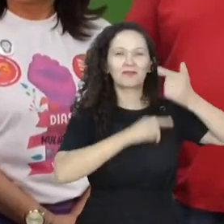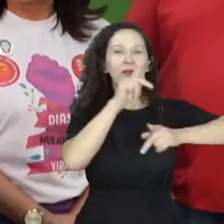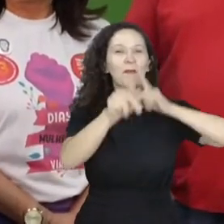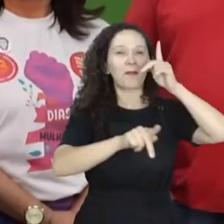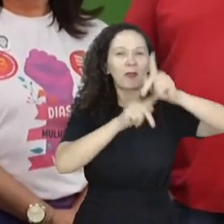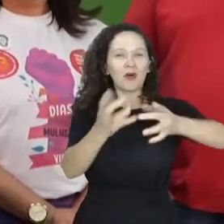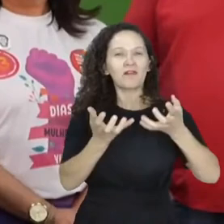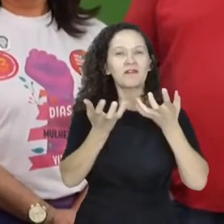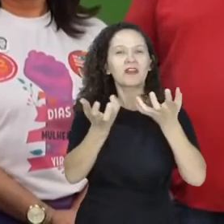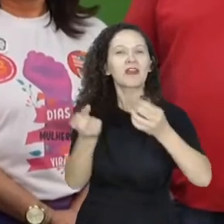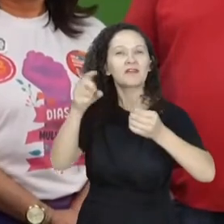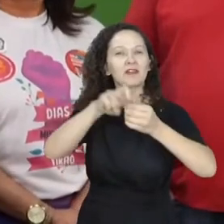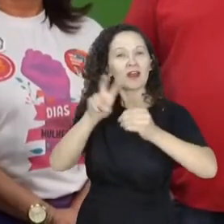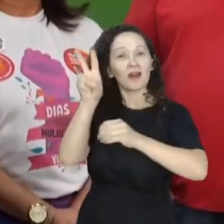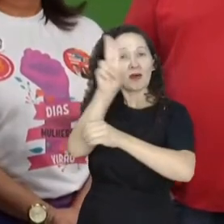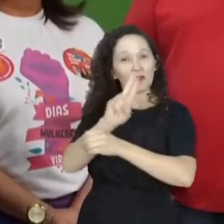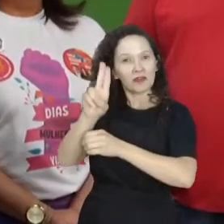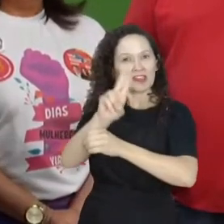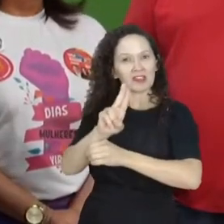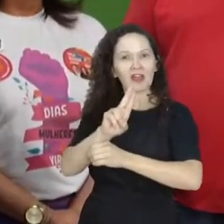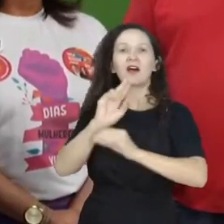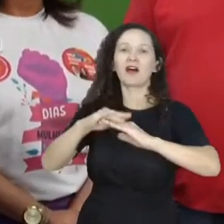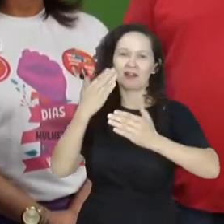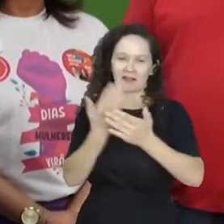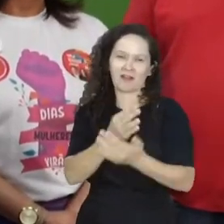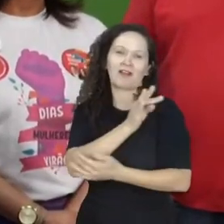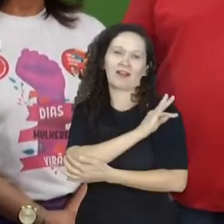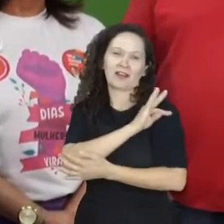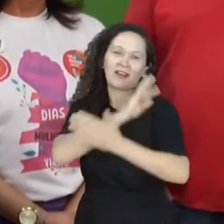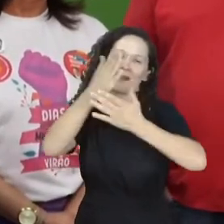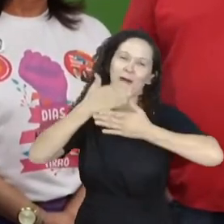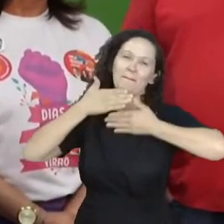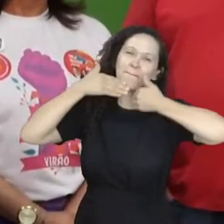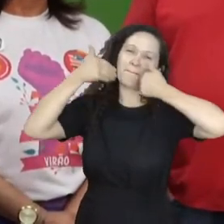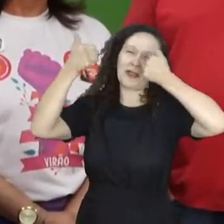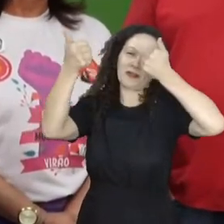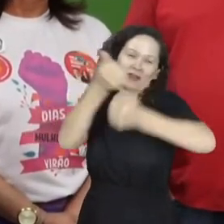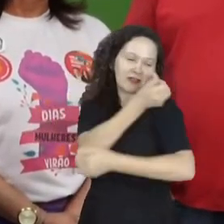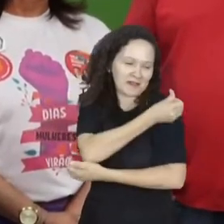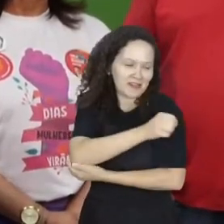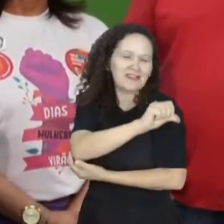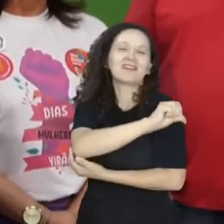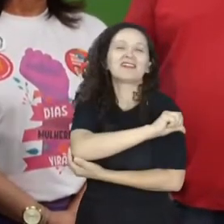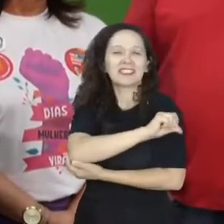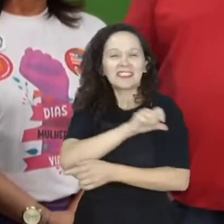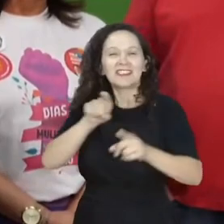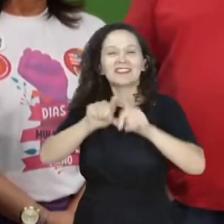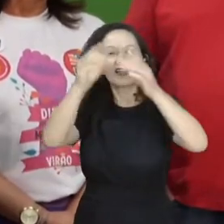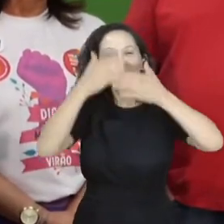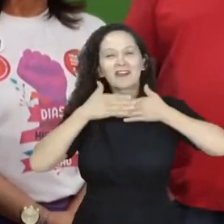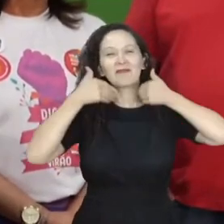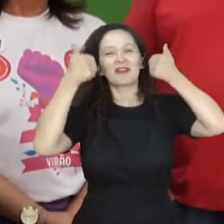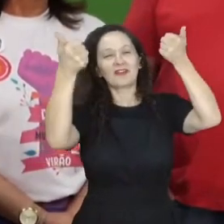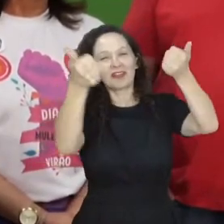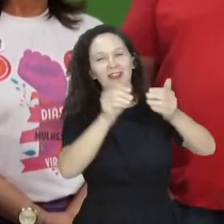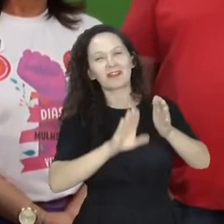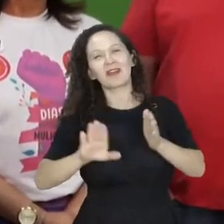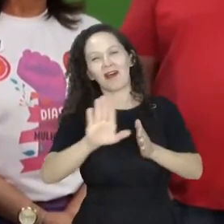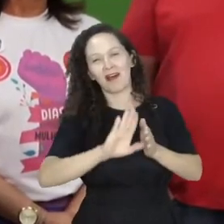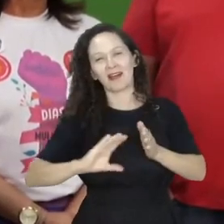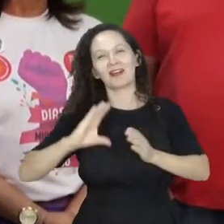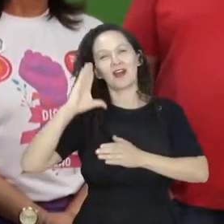a ter universidade, a ter escolas técnicas, a ter melhoria no ensino fundamental, a ter, sabe, investimento em ciência e